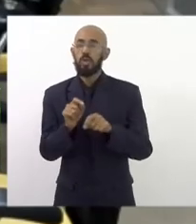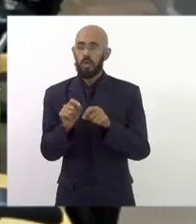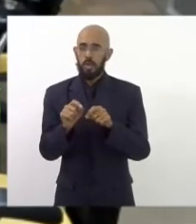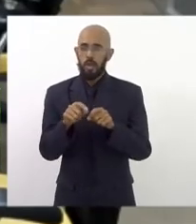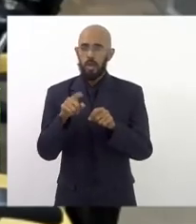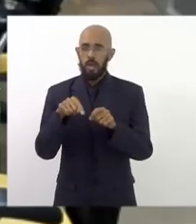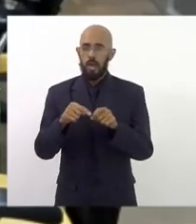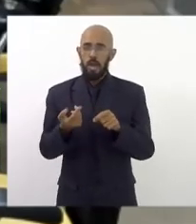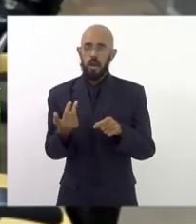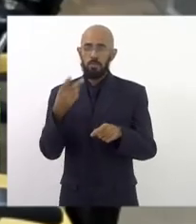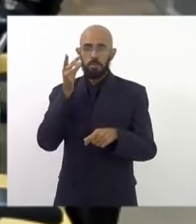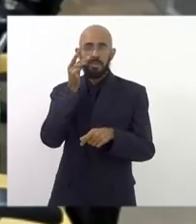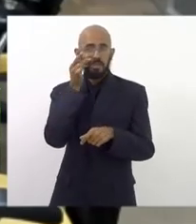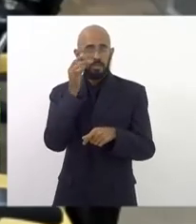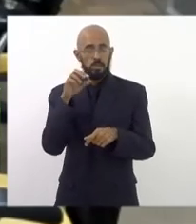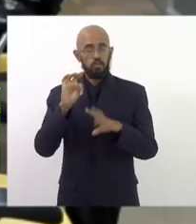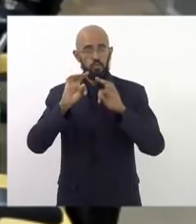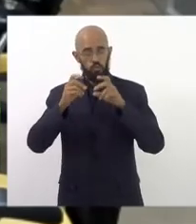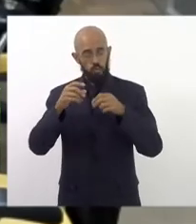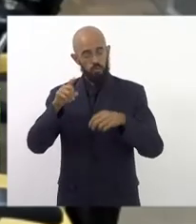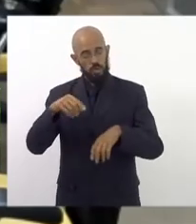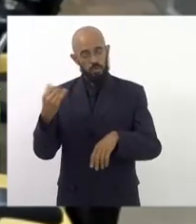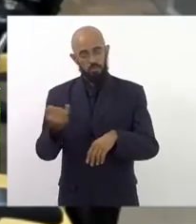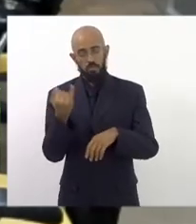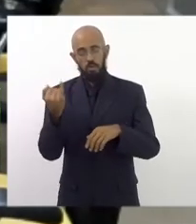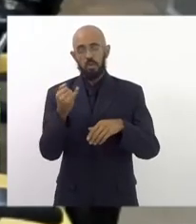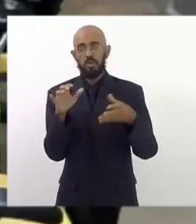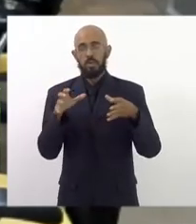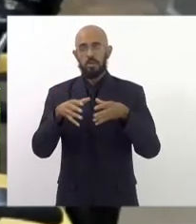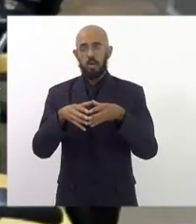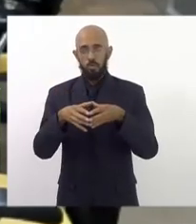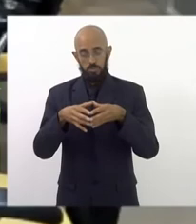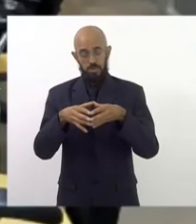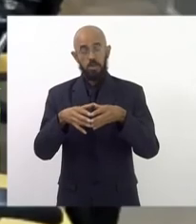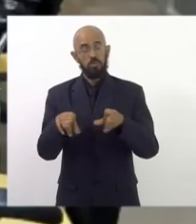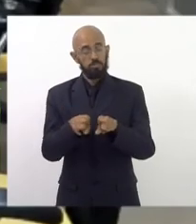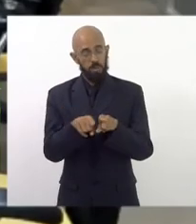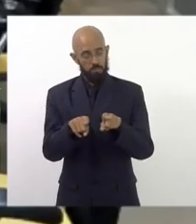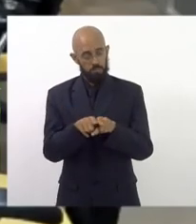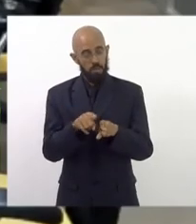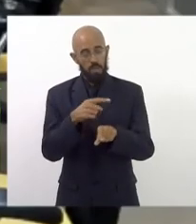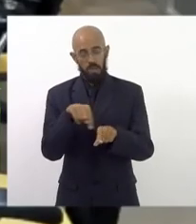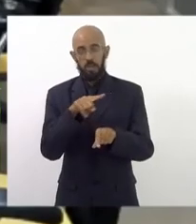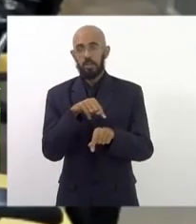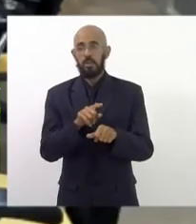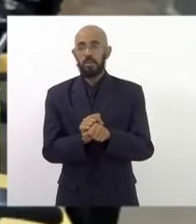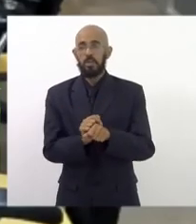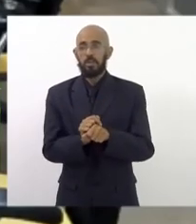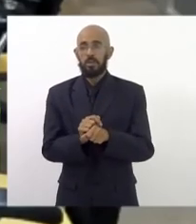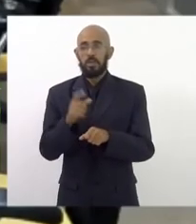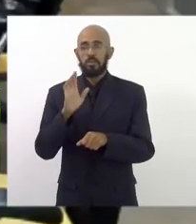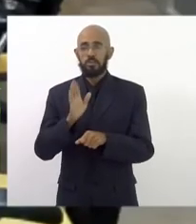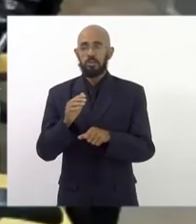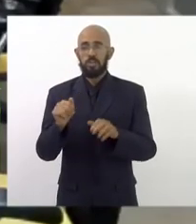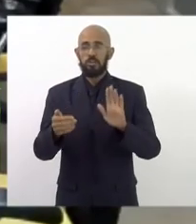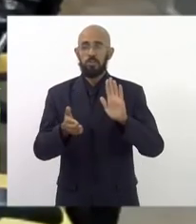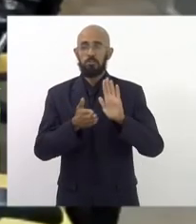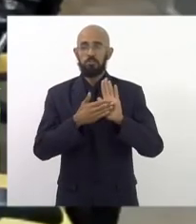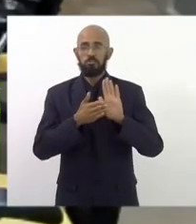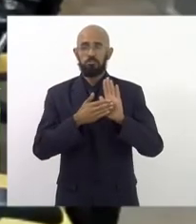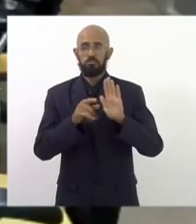a presença de todos é muito importante dessa comissão para a gente. Já tínhamos programado para